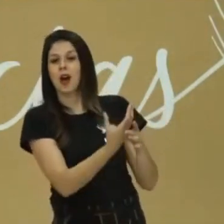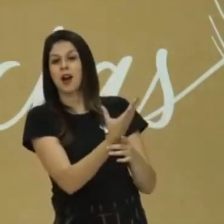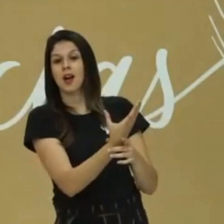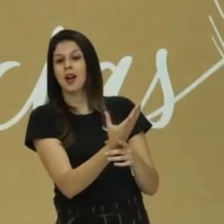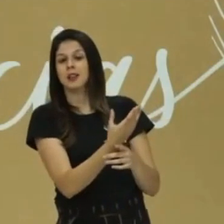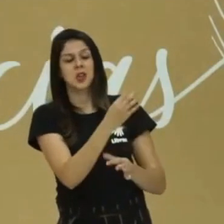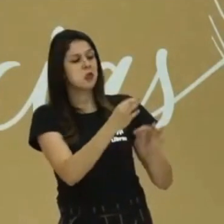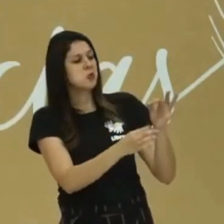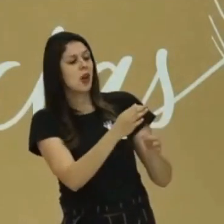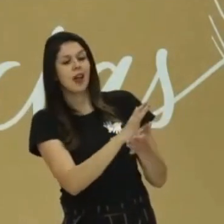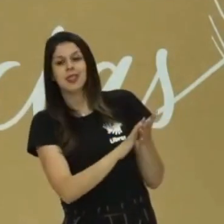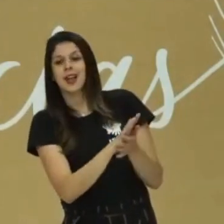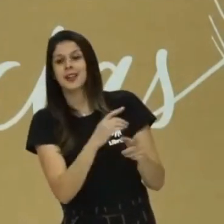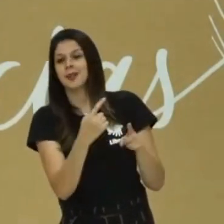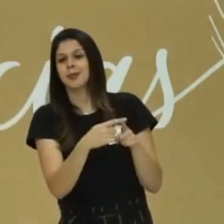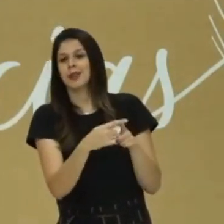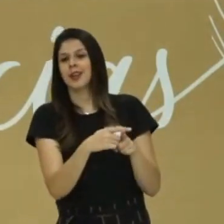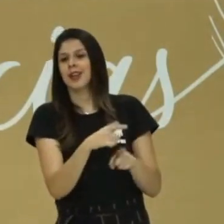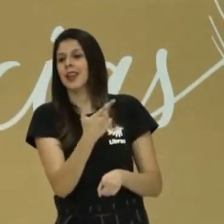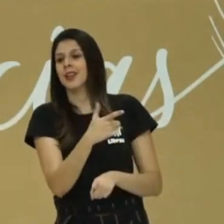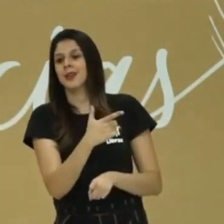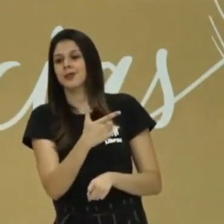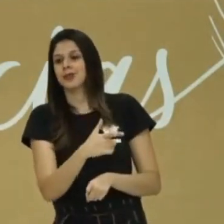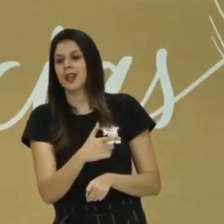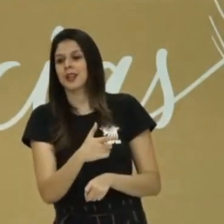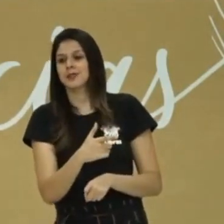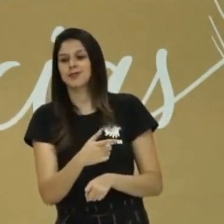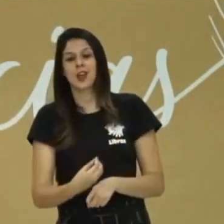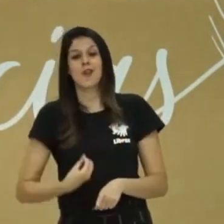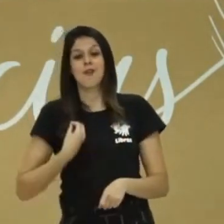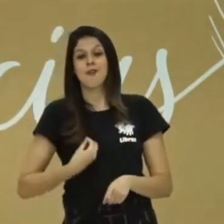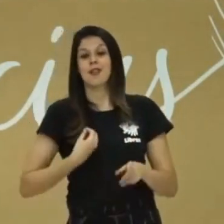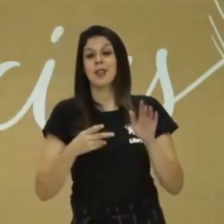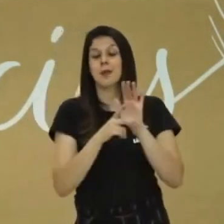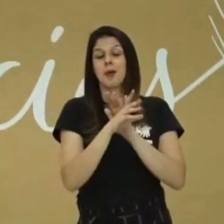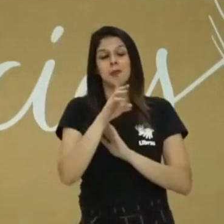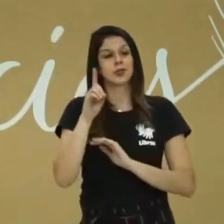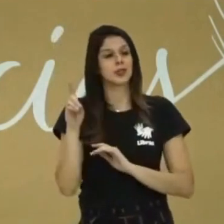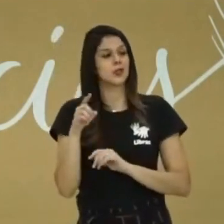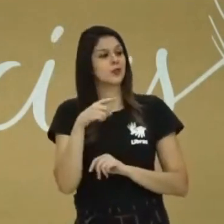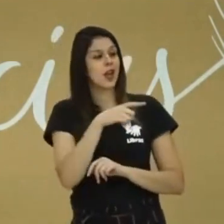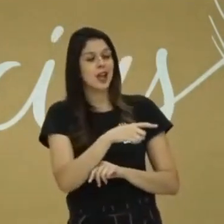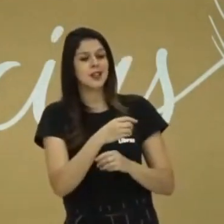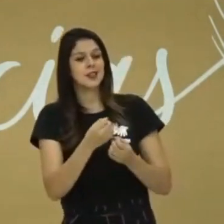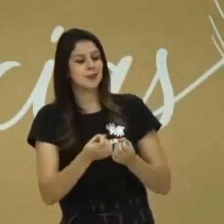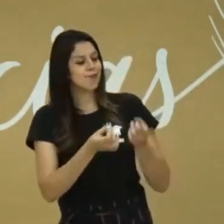serão julgados é porque eles não tem a essência de Deus não há sobre o que julgamos eles são lançados diretamente no espelho